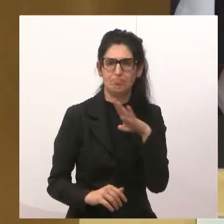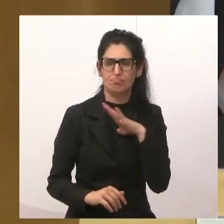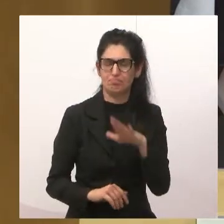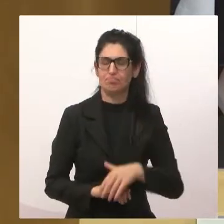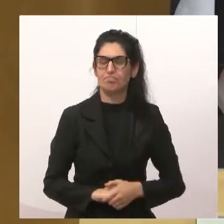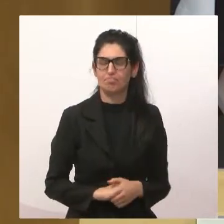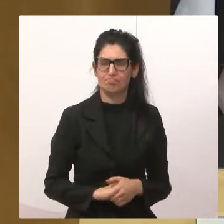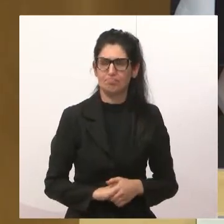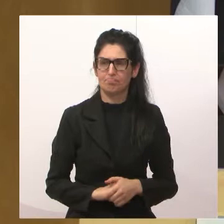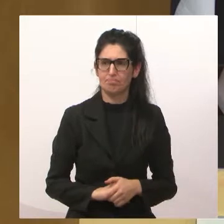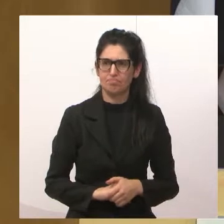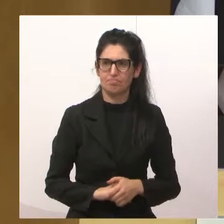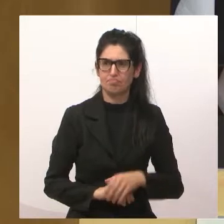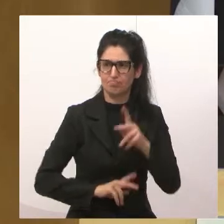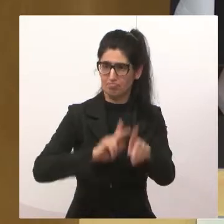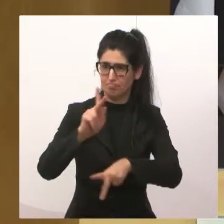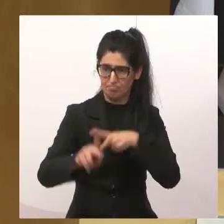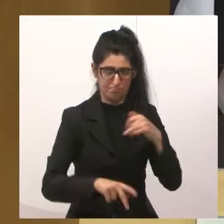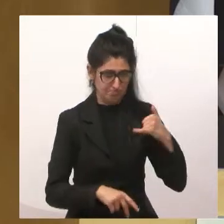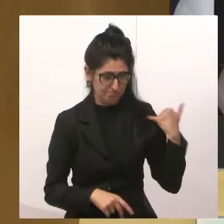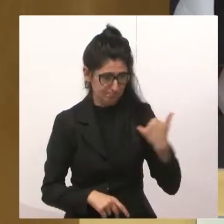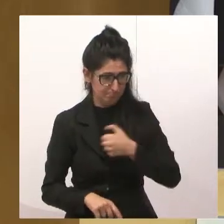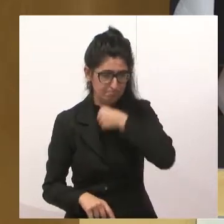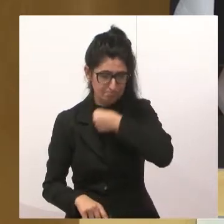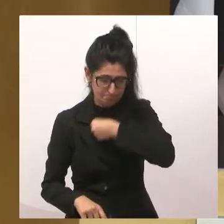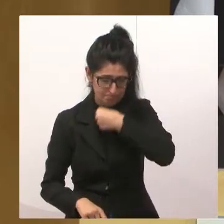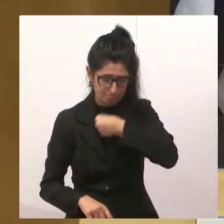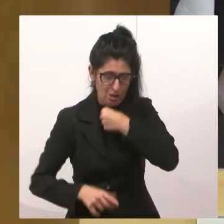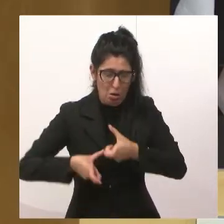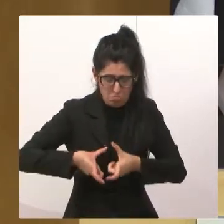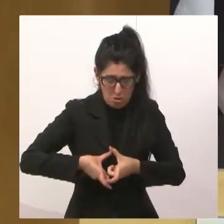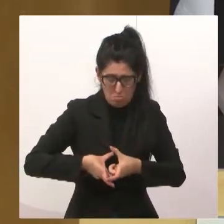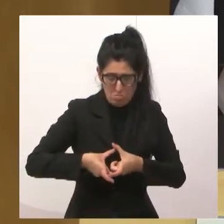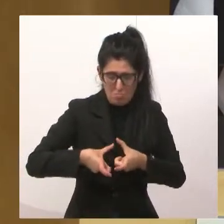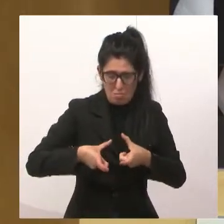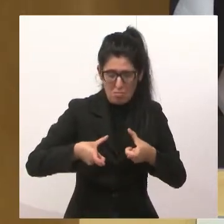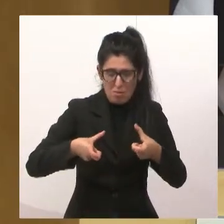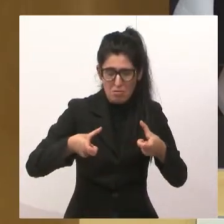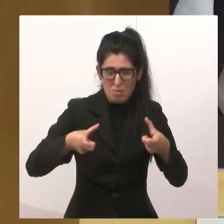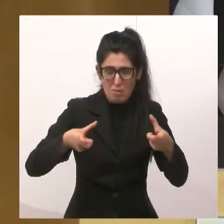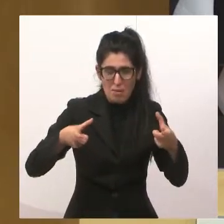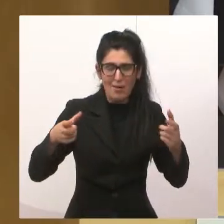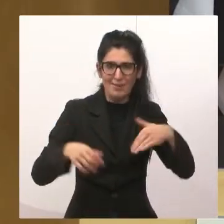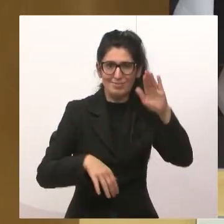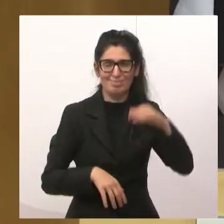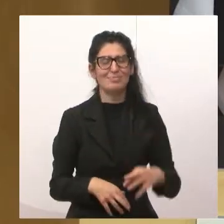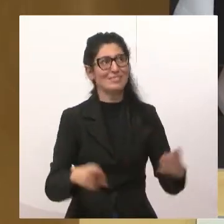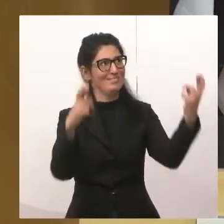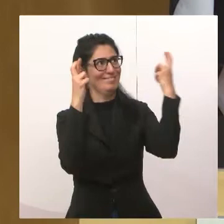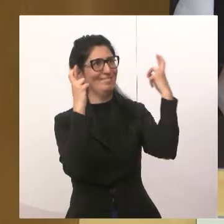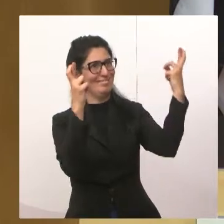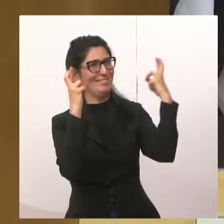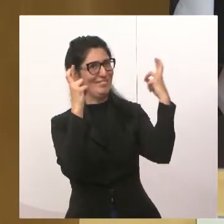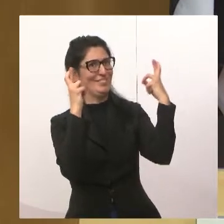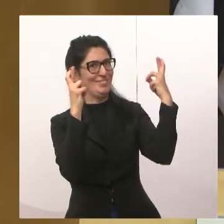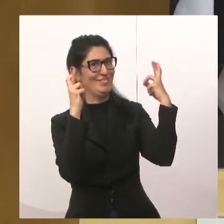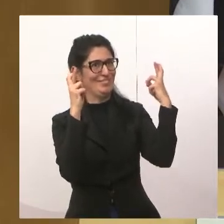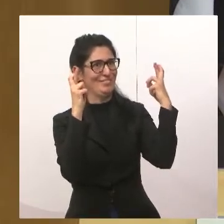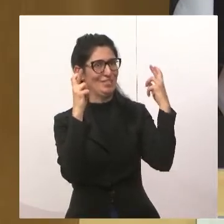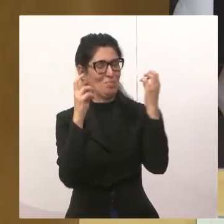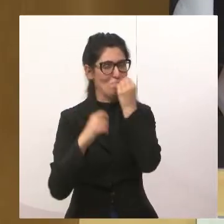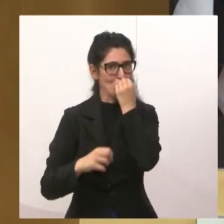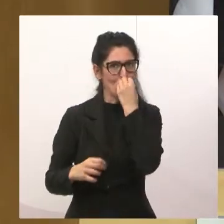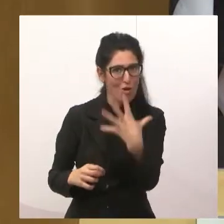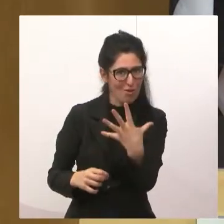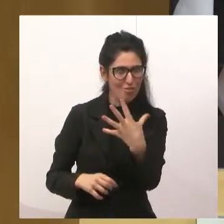que a população idosa cada dia cresce mais, e na medida em que cresce, e graças a Deus que cresce, as pessoas estão podendo